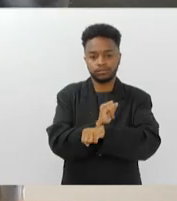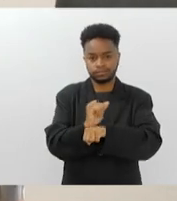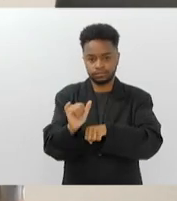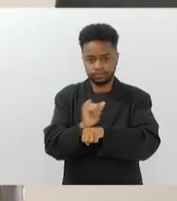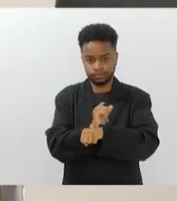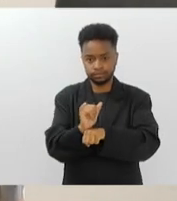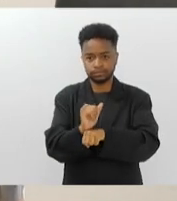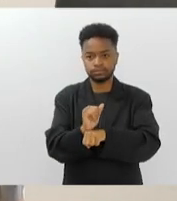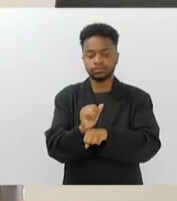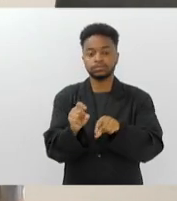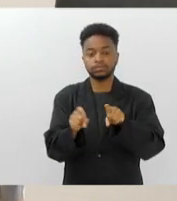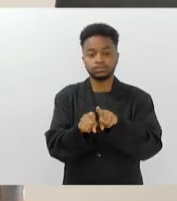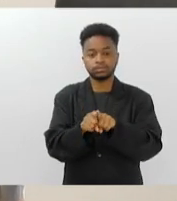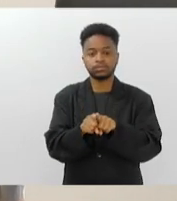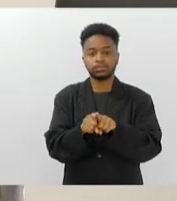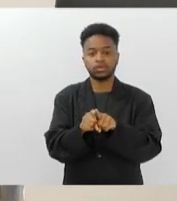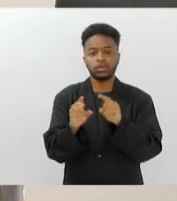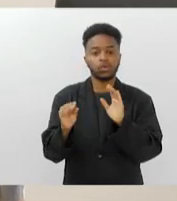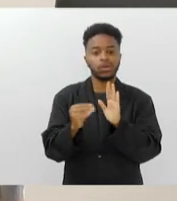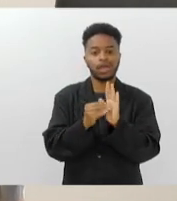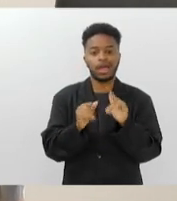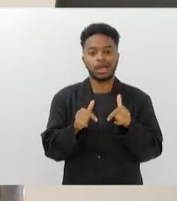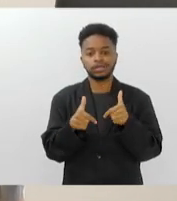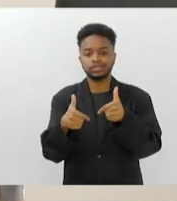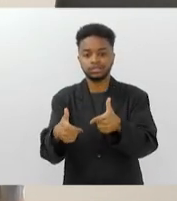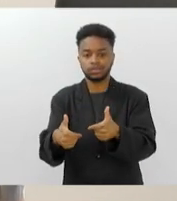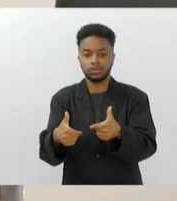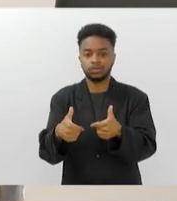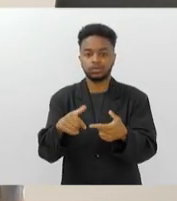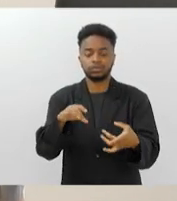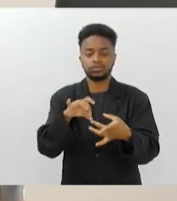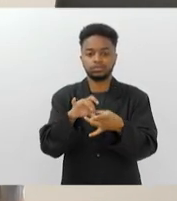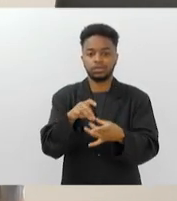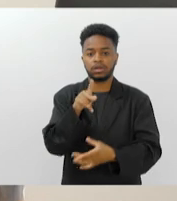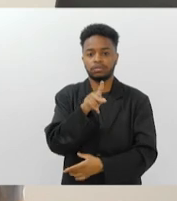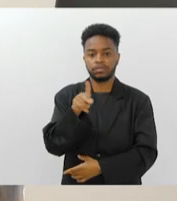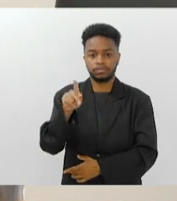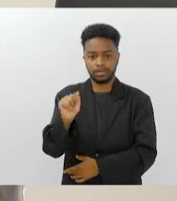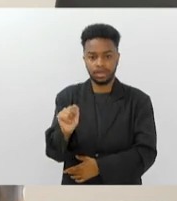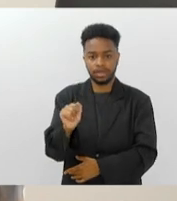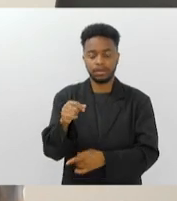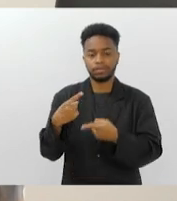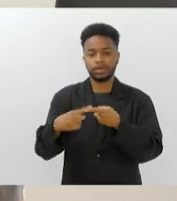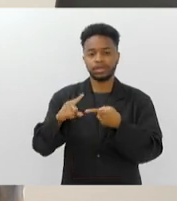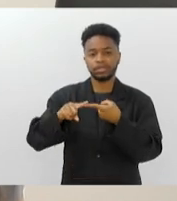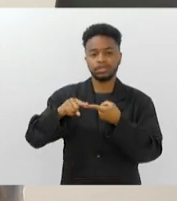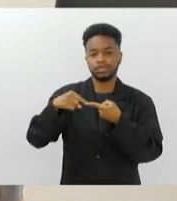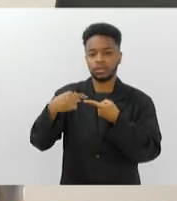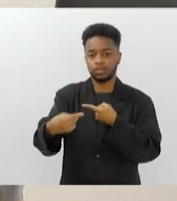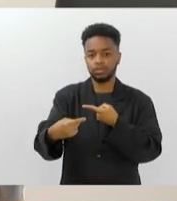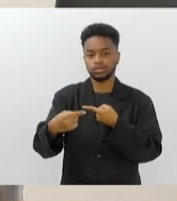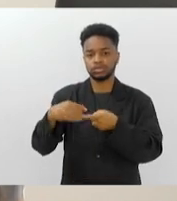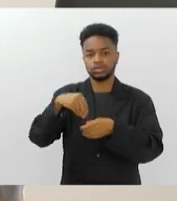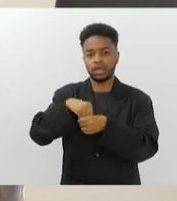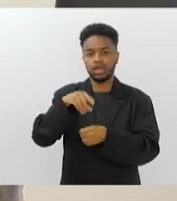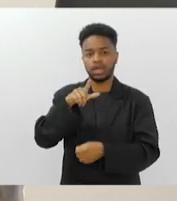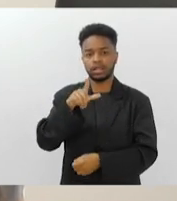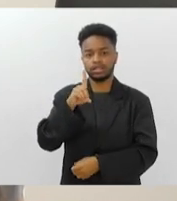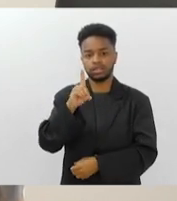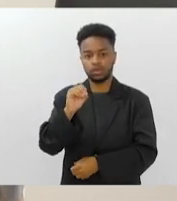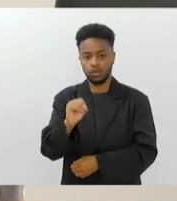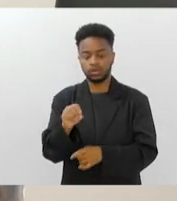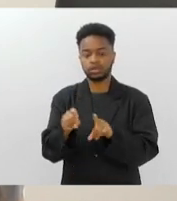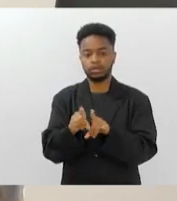para isso entrar com uma ação do próprio PPA para que depois venha na LDO e na